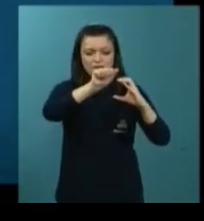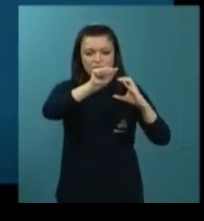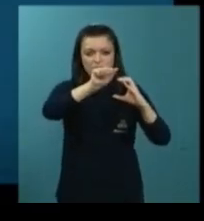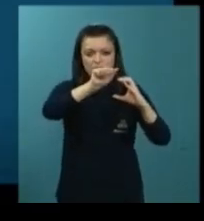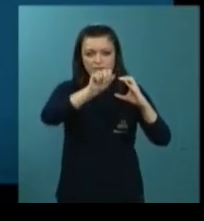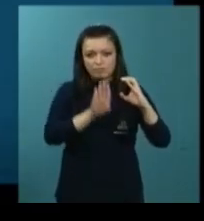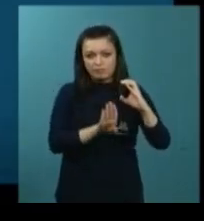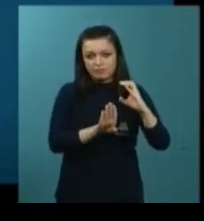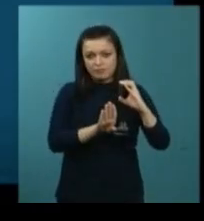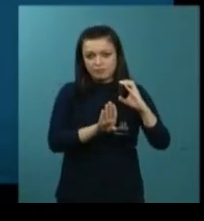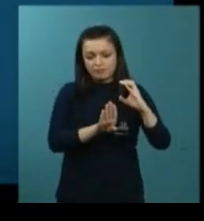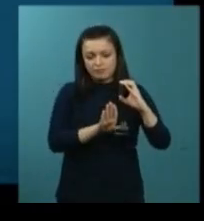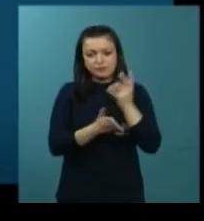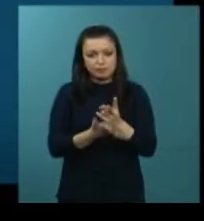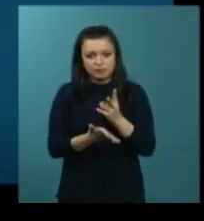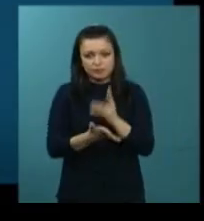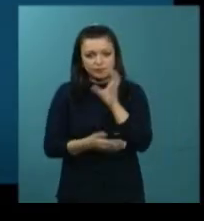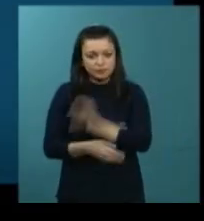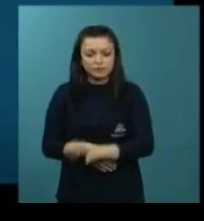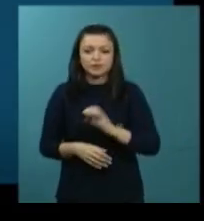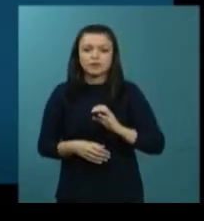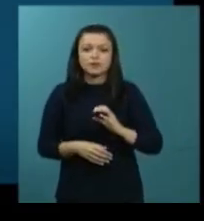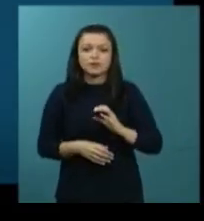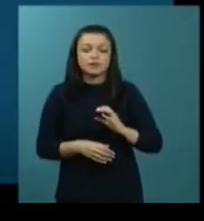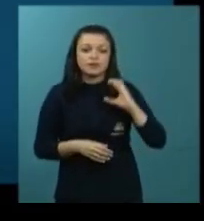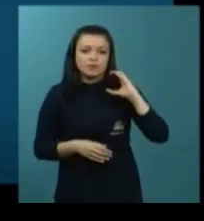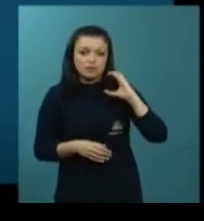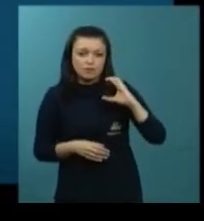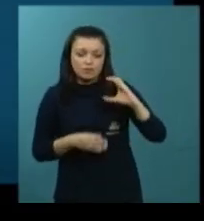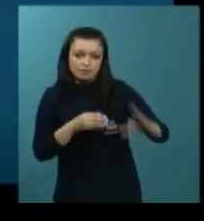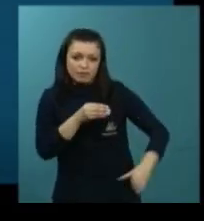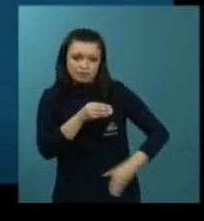em cima e o B embaixo. E vamos ler